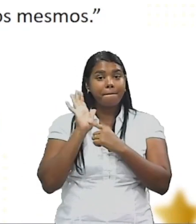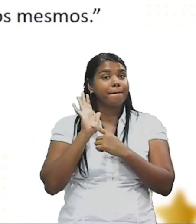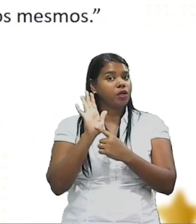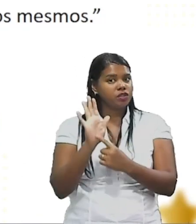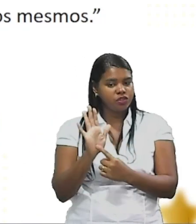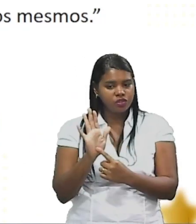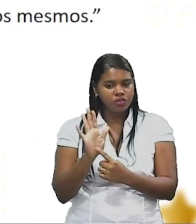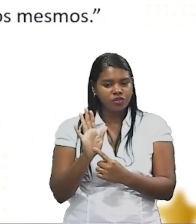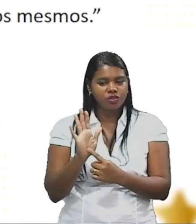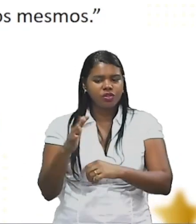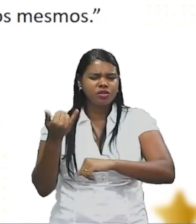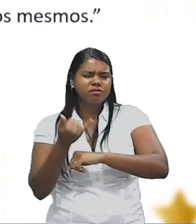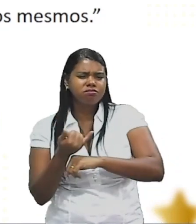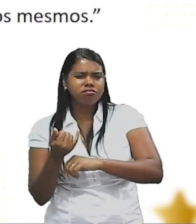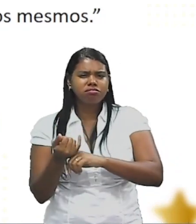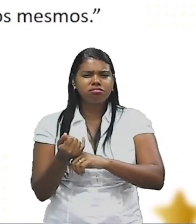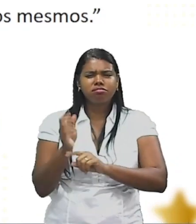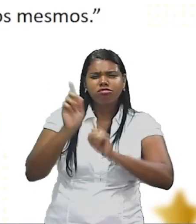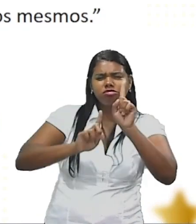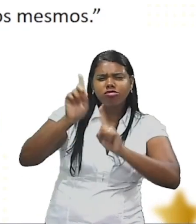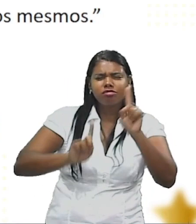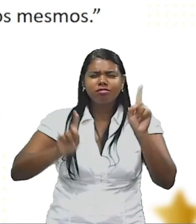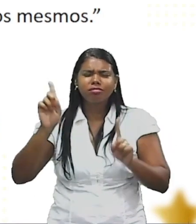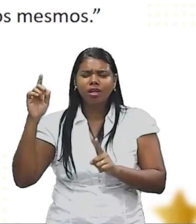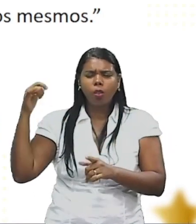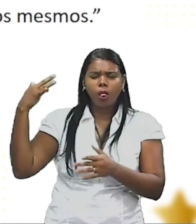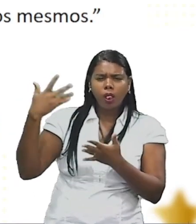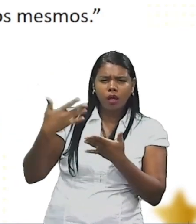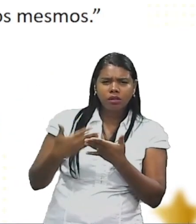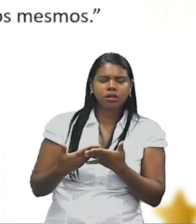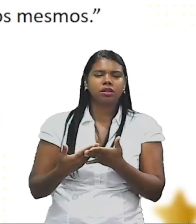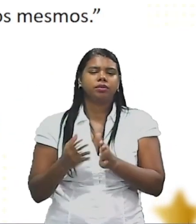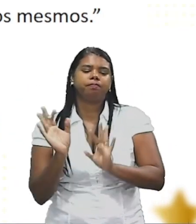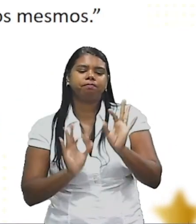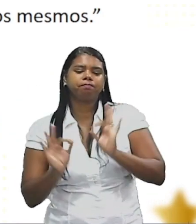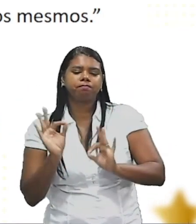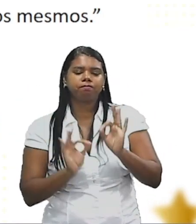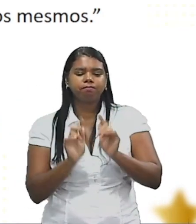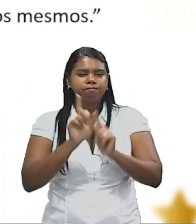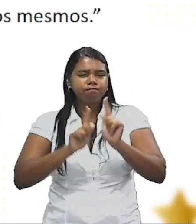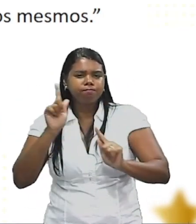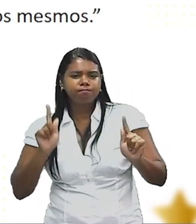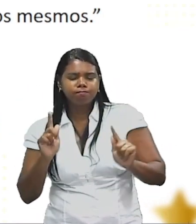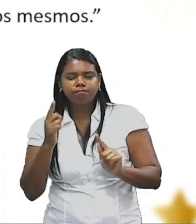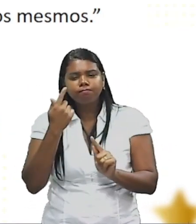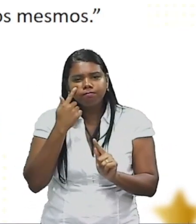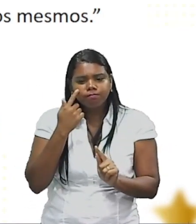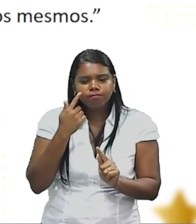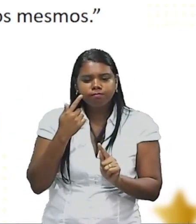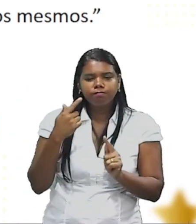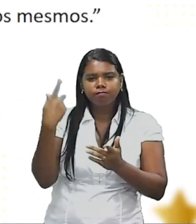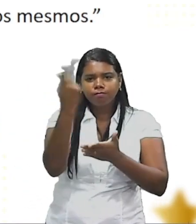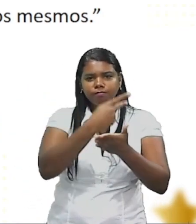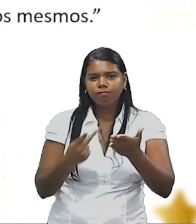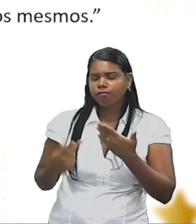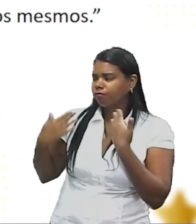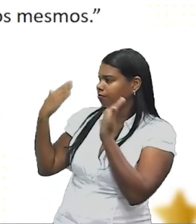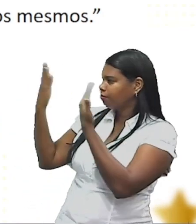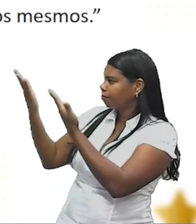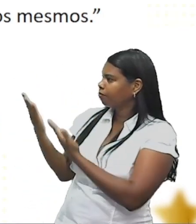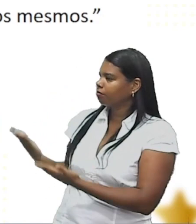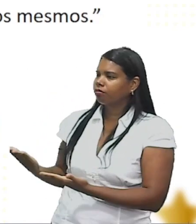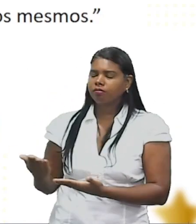amostragem, com ferramentas estatísticas e foi se passando para o controle da qualidade, como podemos ver na figura, garantia